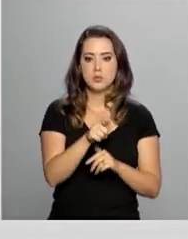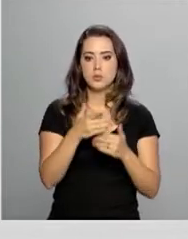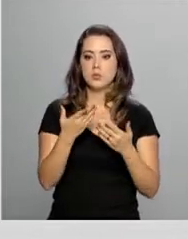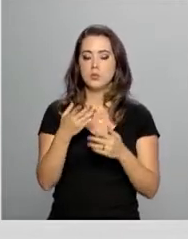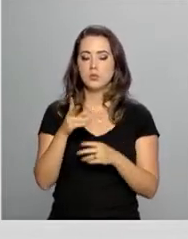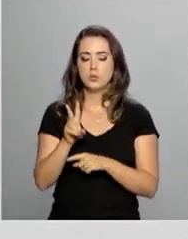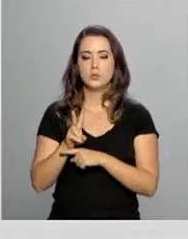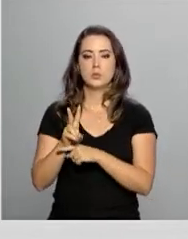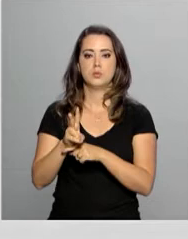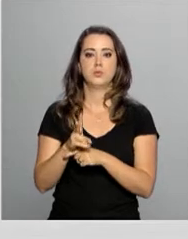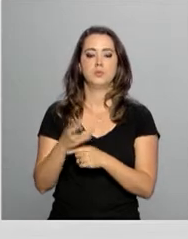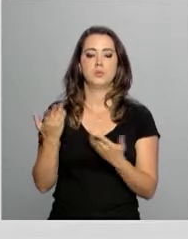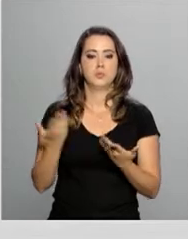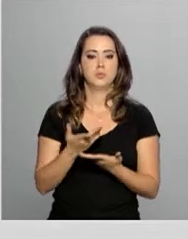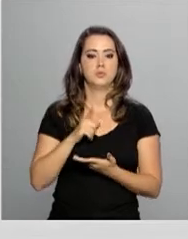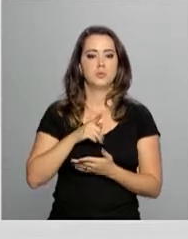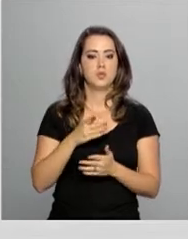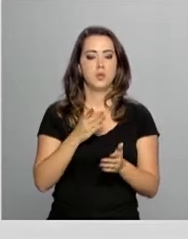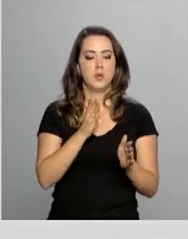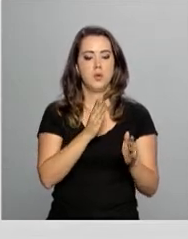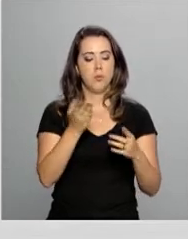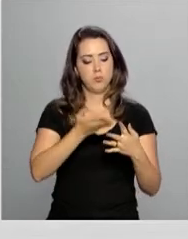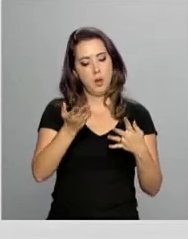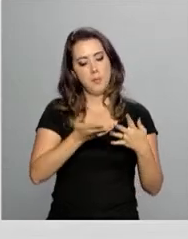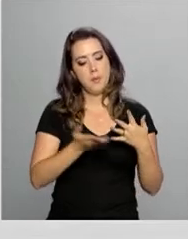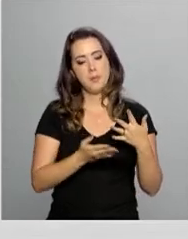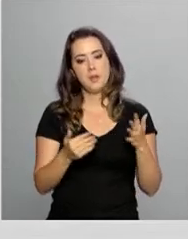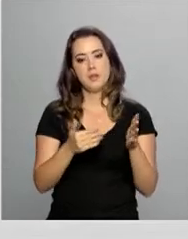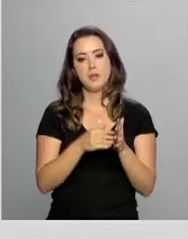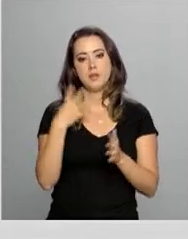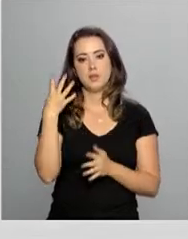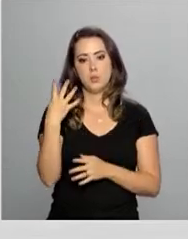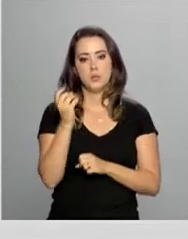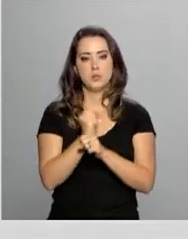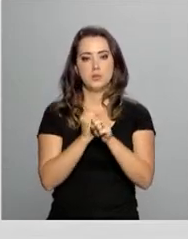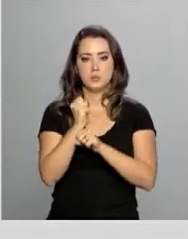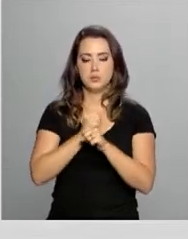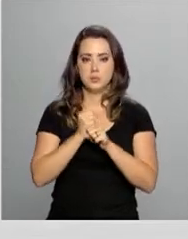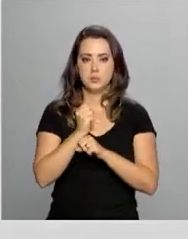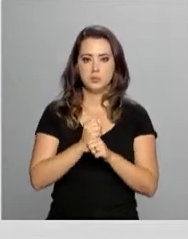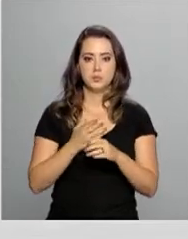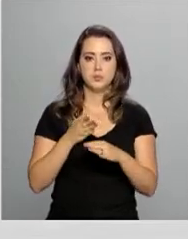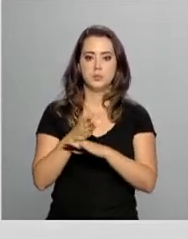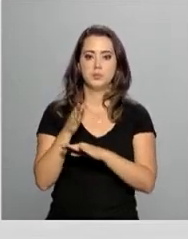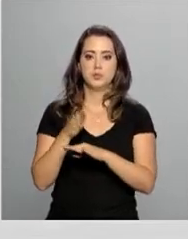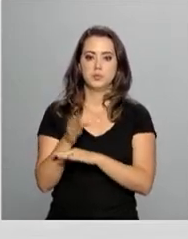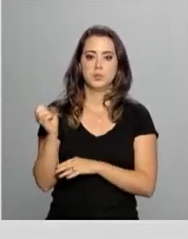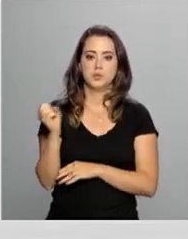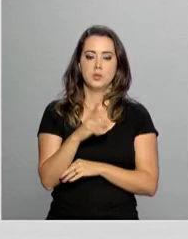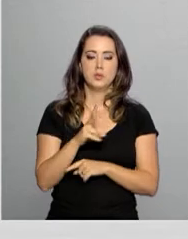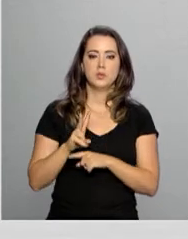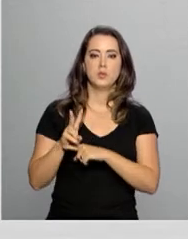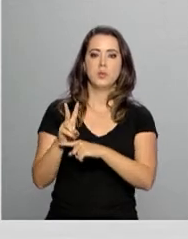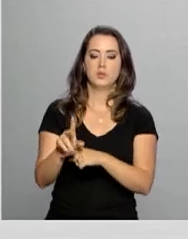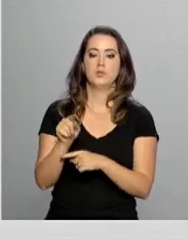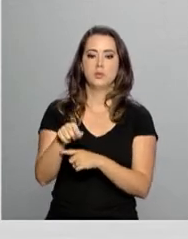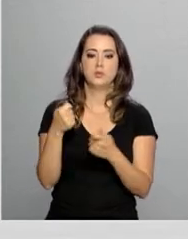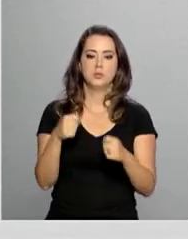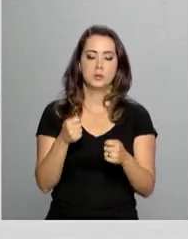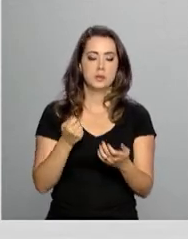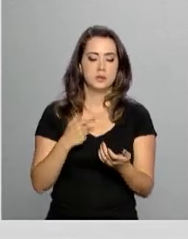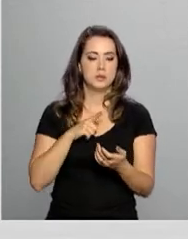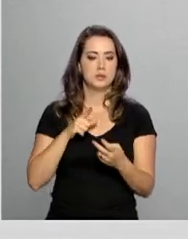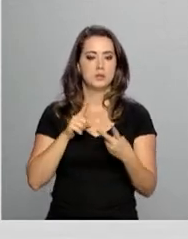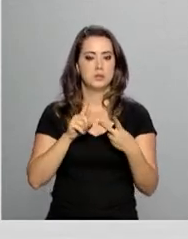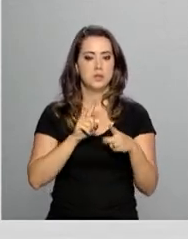mercado. E o prazo de pagamento será de até 4 anos. Para ter acesso ao novo crédito, o empregado precisa